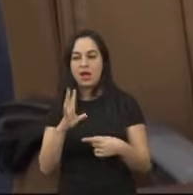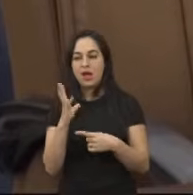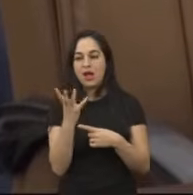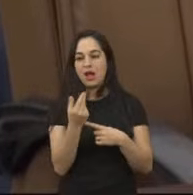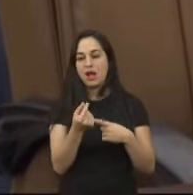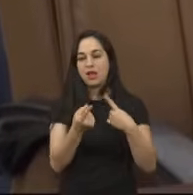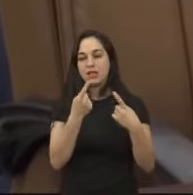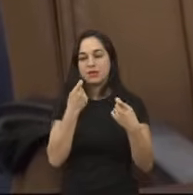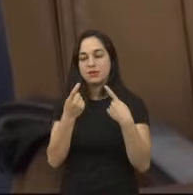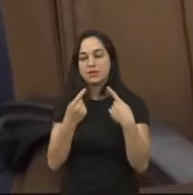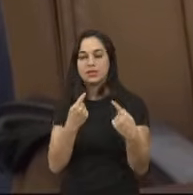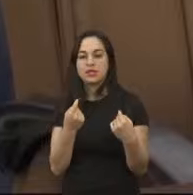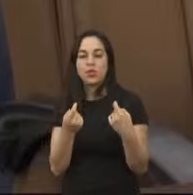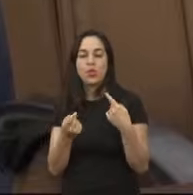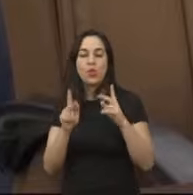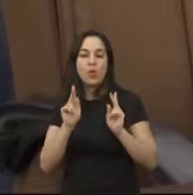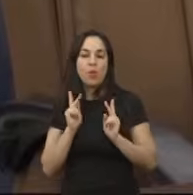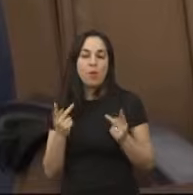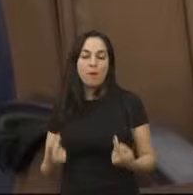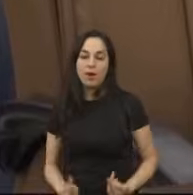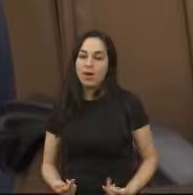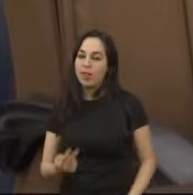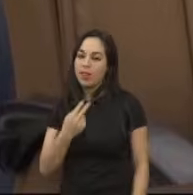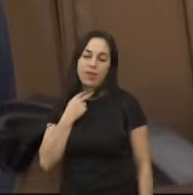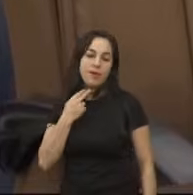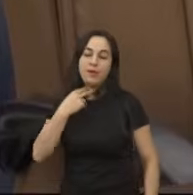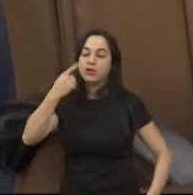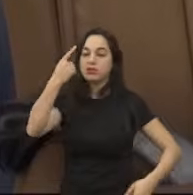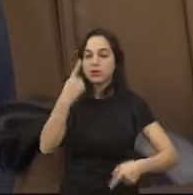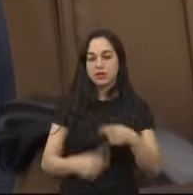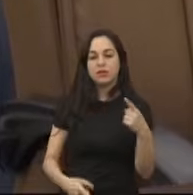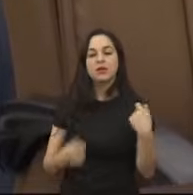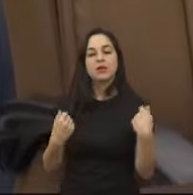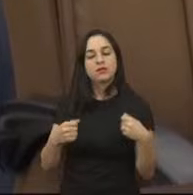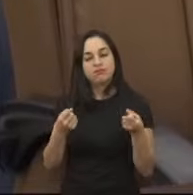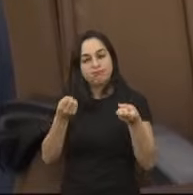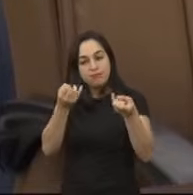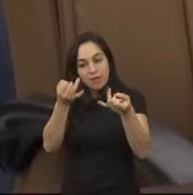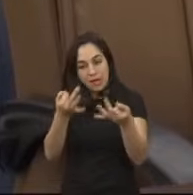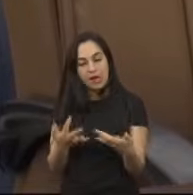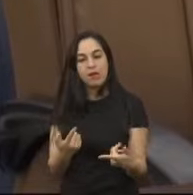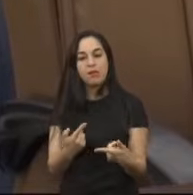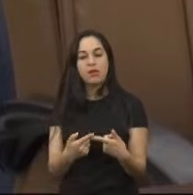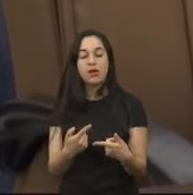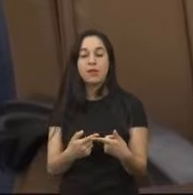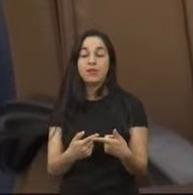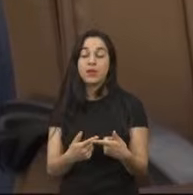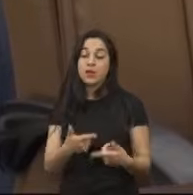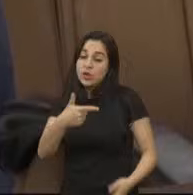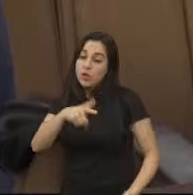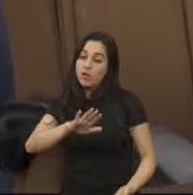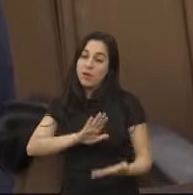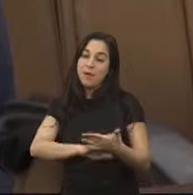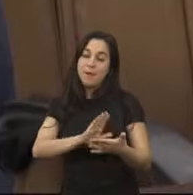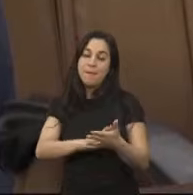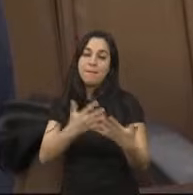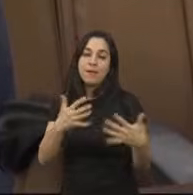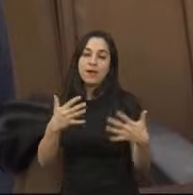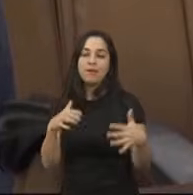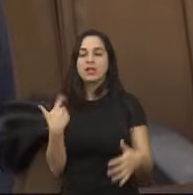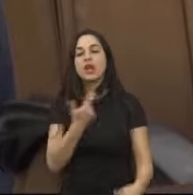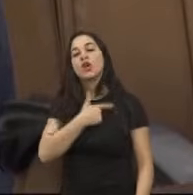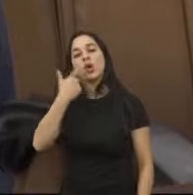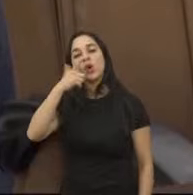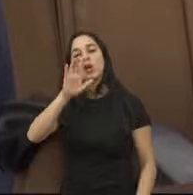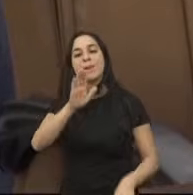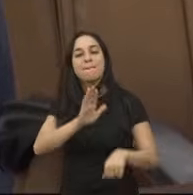a expressão humana não pode ser restringida sem justificativa. Então, mais uma vez, parabéns, e que a gente consiga ampliar